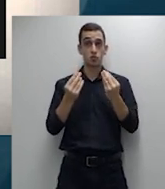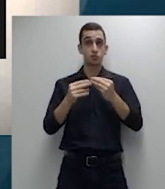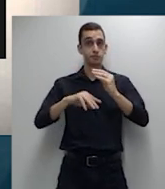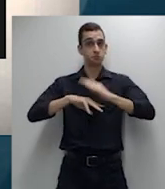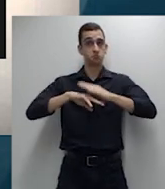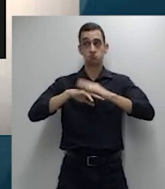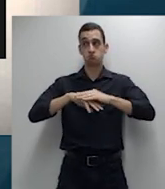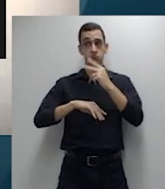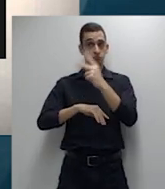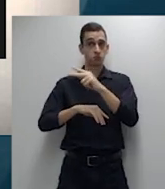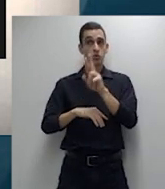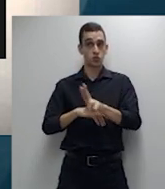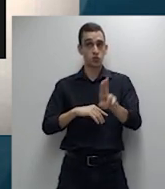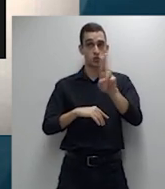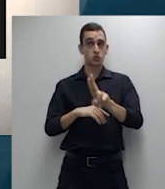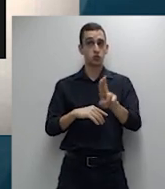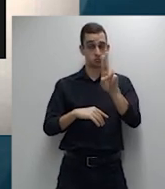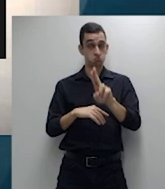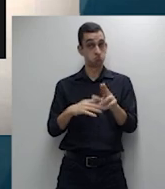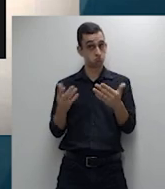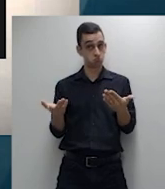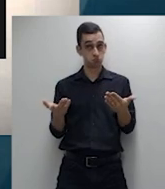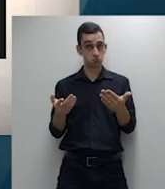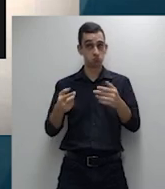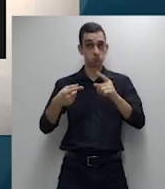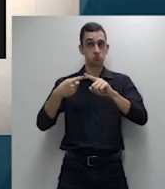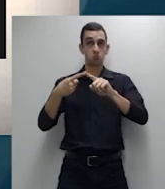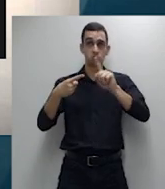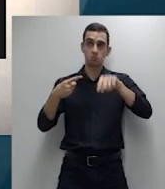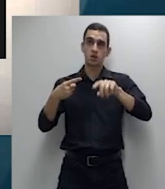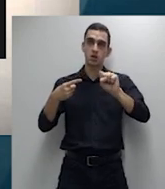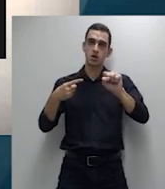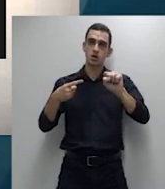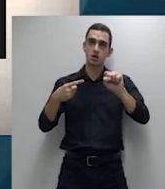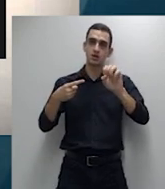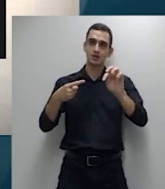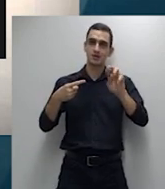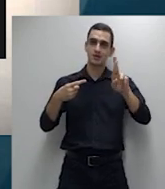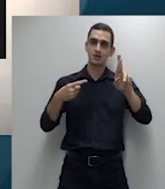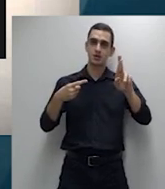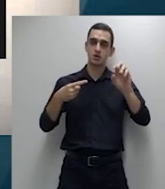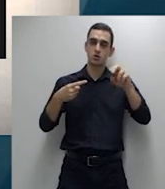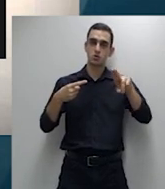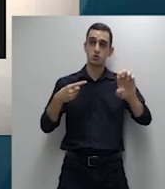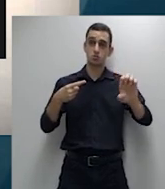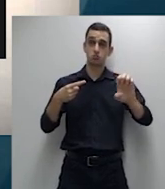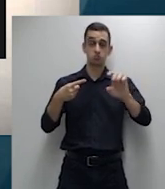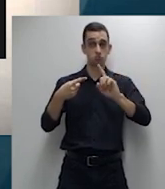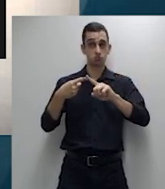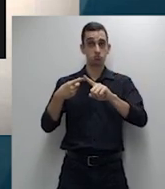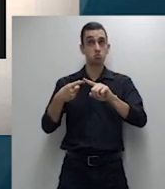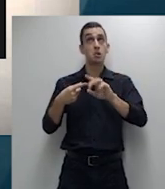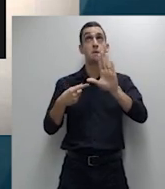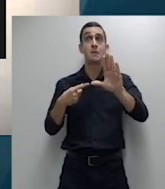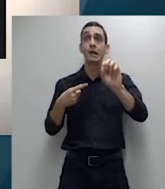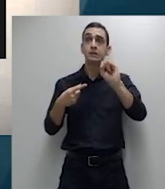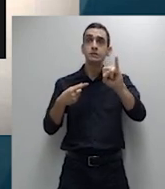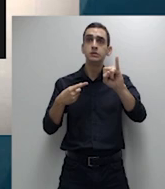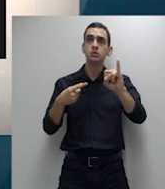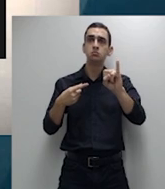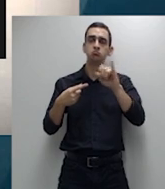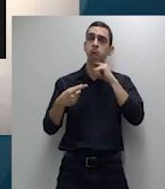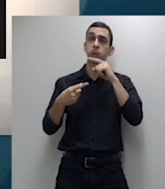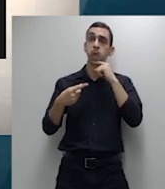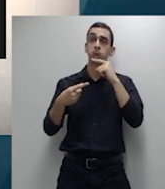uma outra prestadora de serviço de telecomunicação seria pago antes mas ainda que não não aderimos a essa ideia